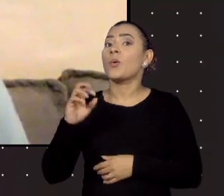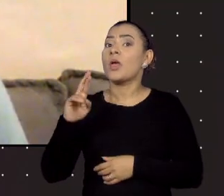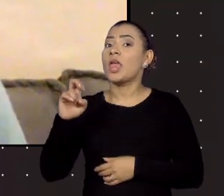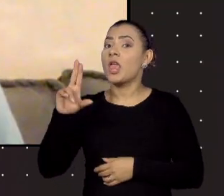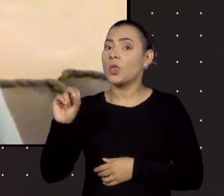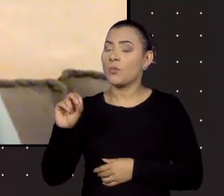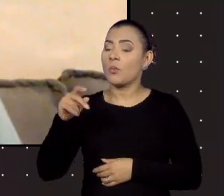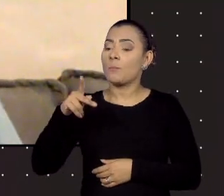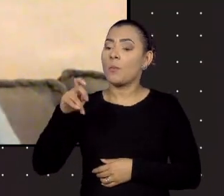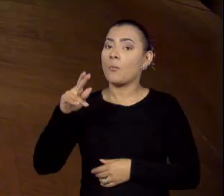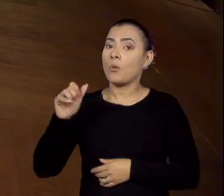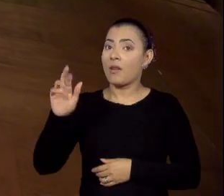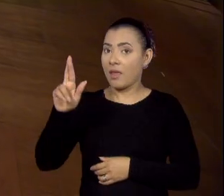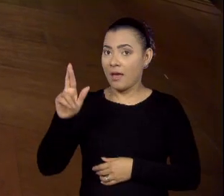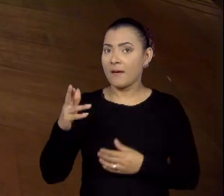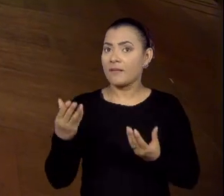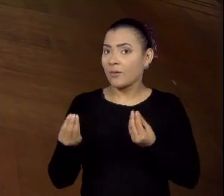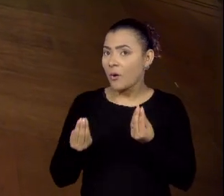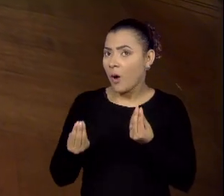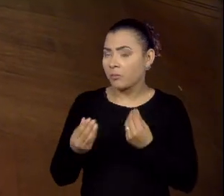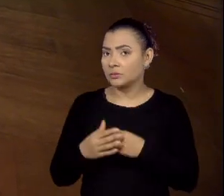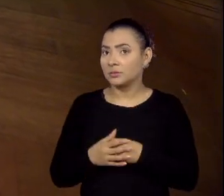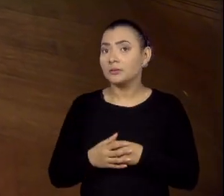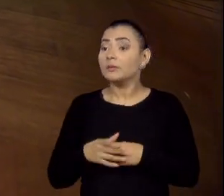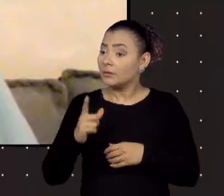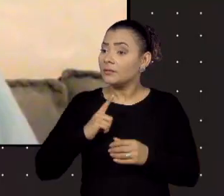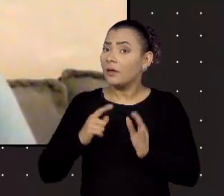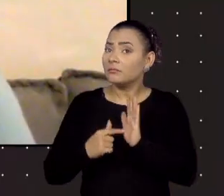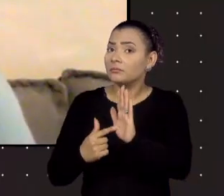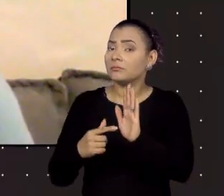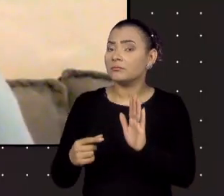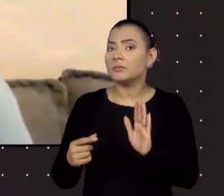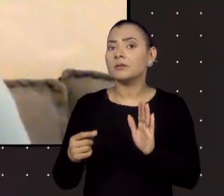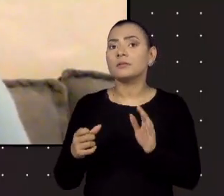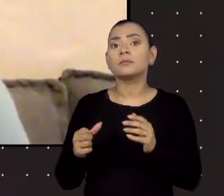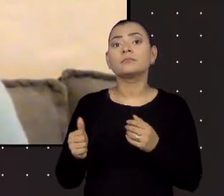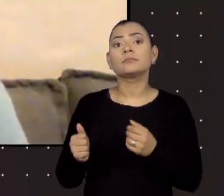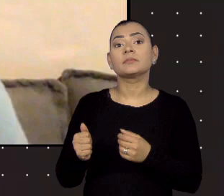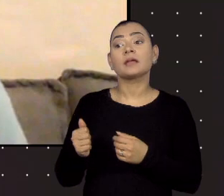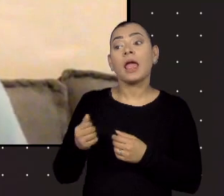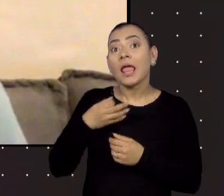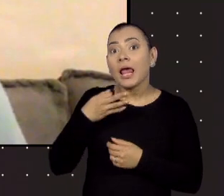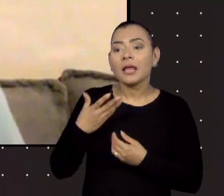Popular? Falou, tem, está aqui. Eu falei, o senhor vai ter um crítico.